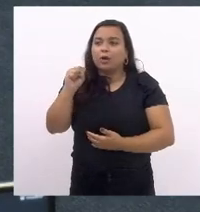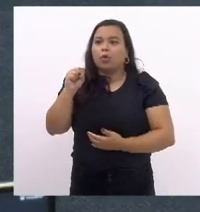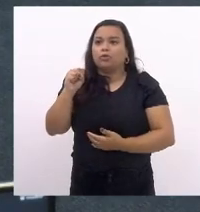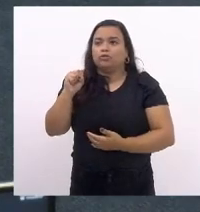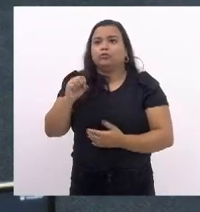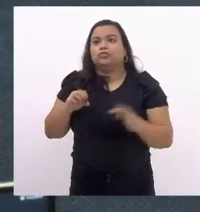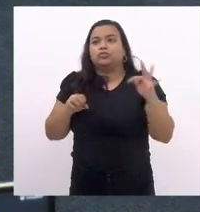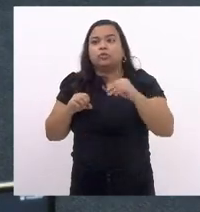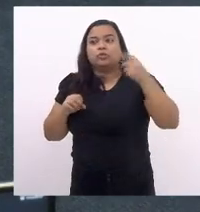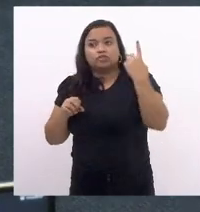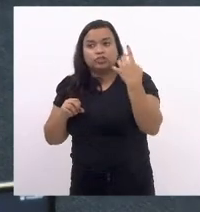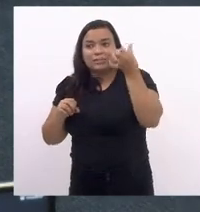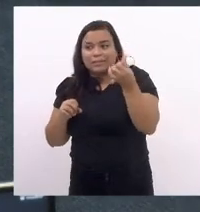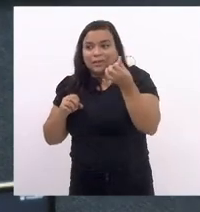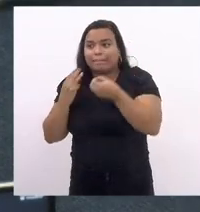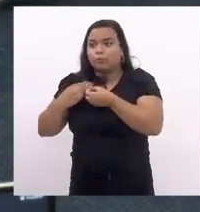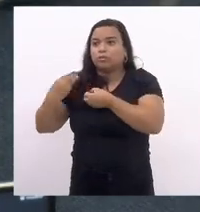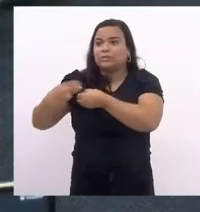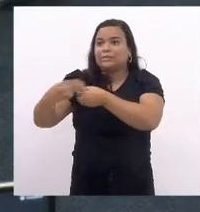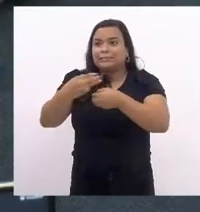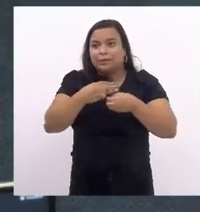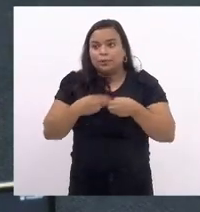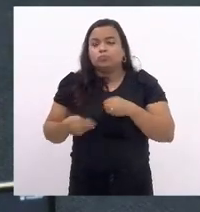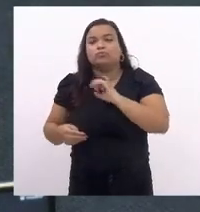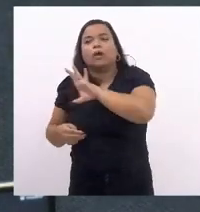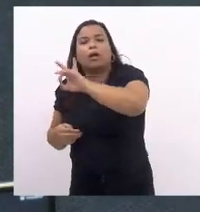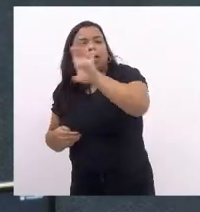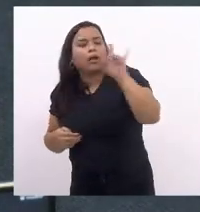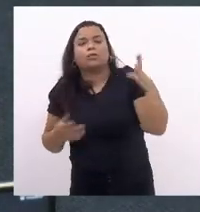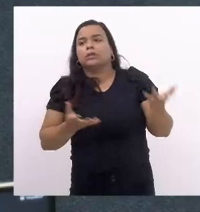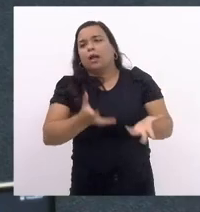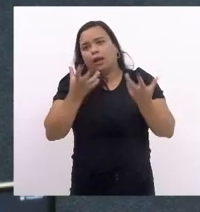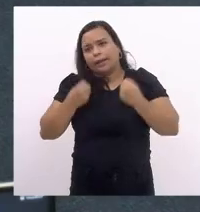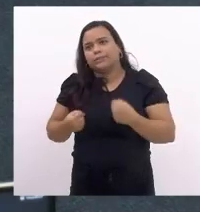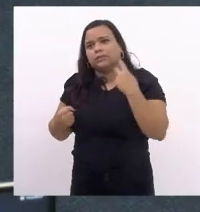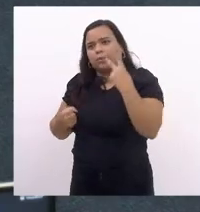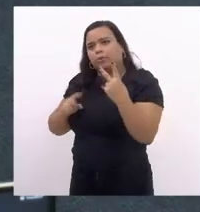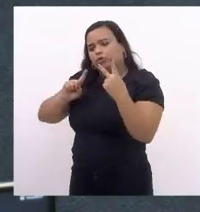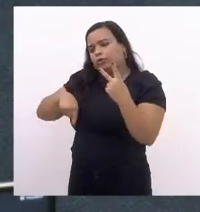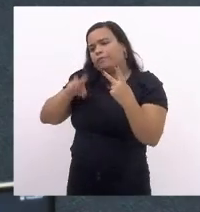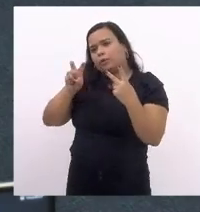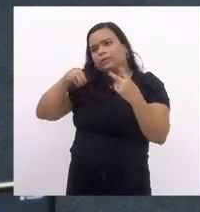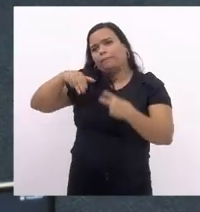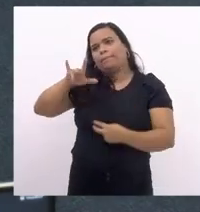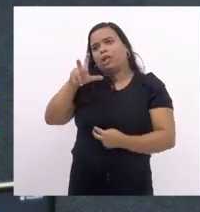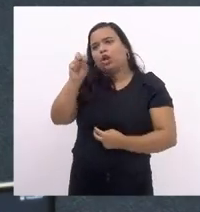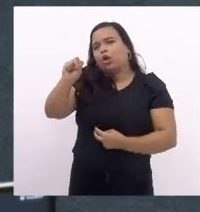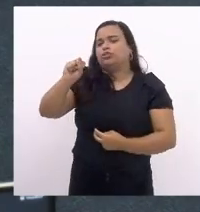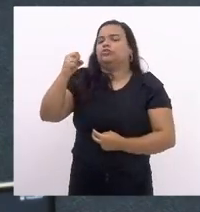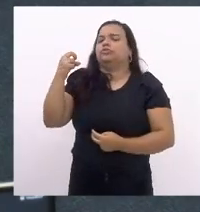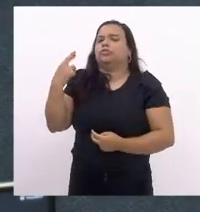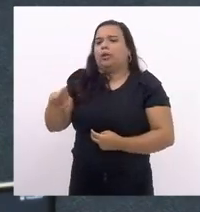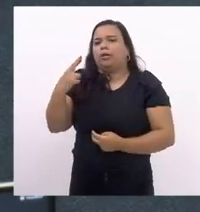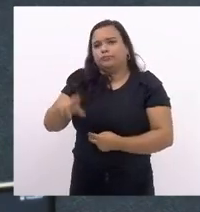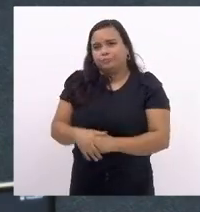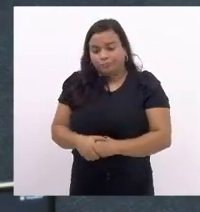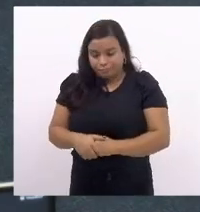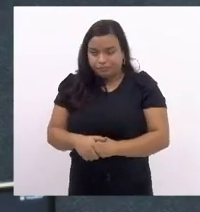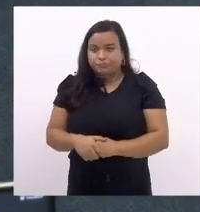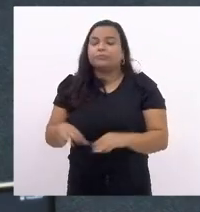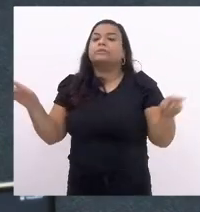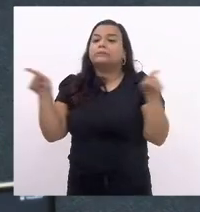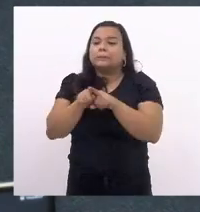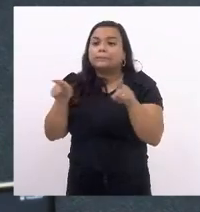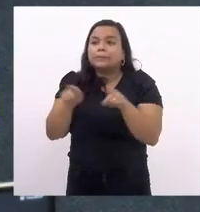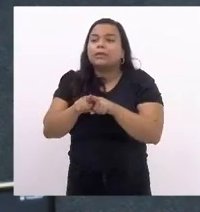todo 16 municípios, cada um deles recebendo 2 milhões e meio de reais, além das